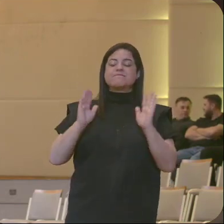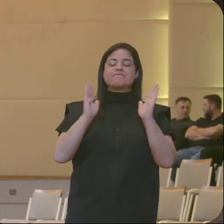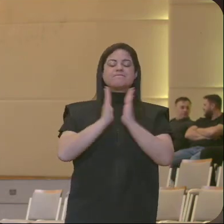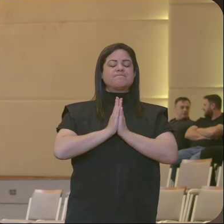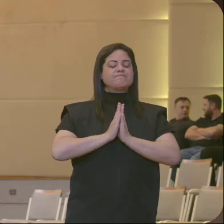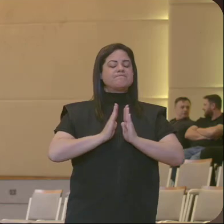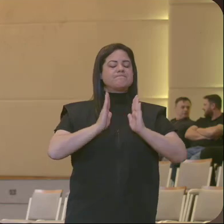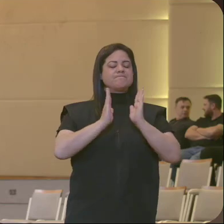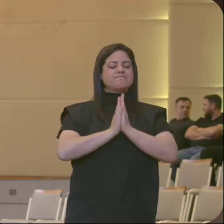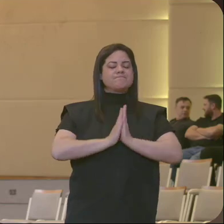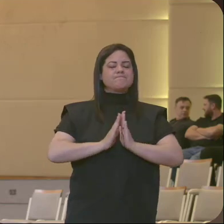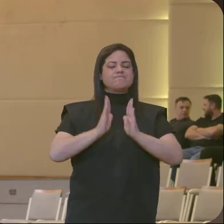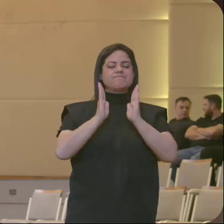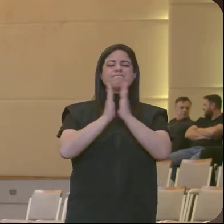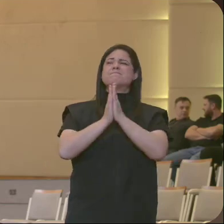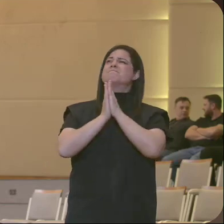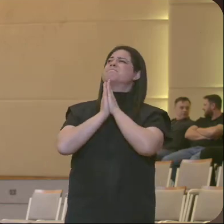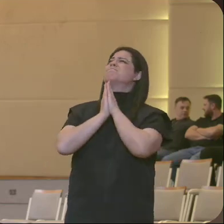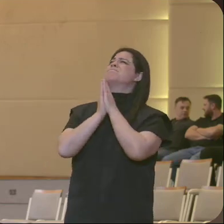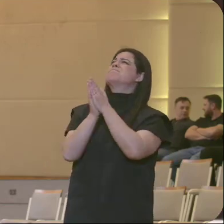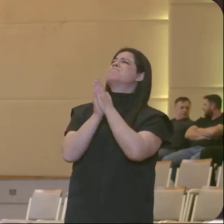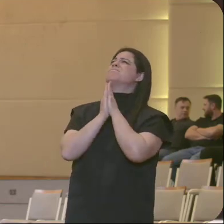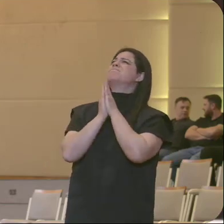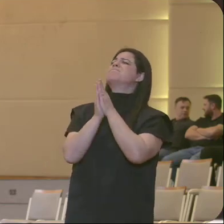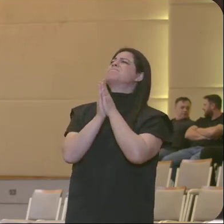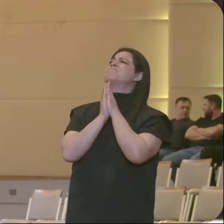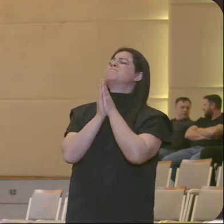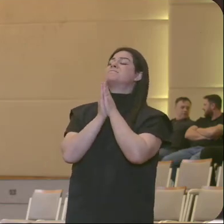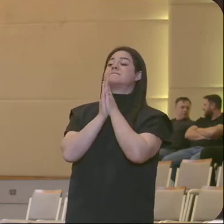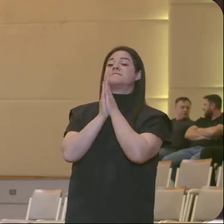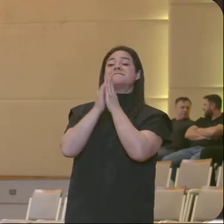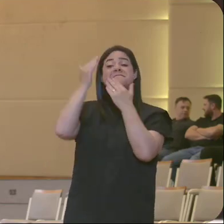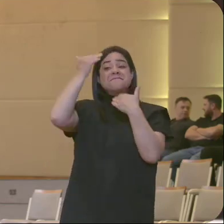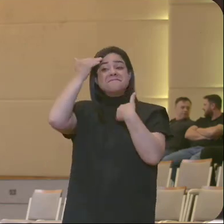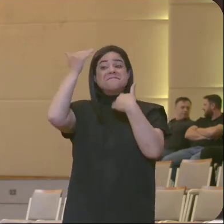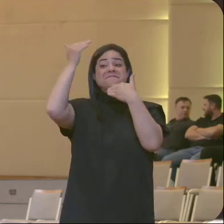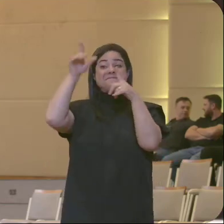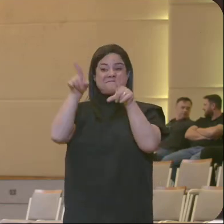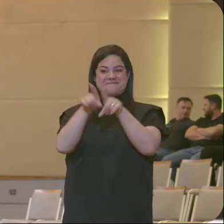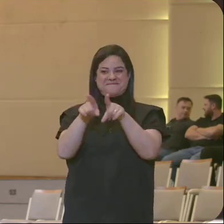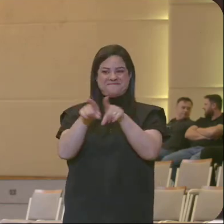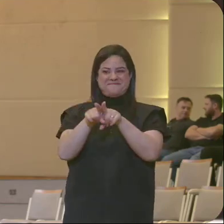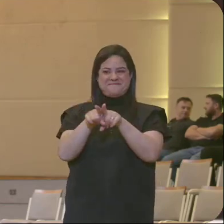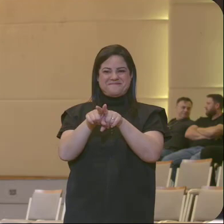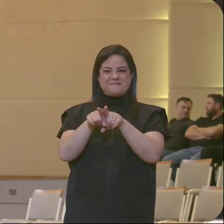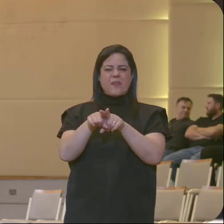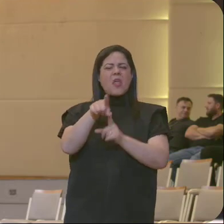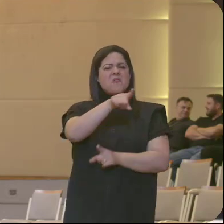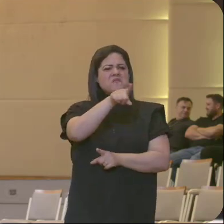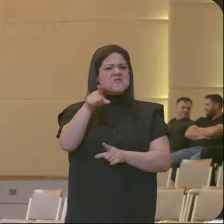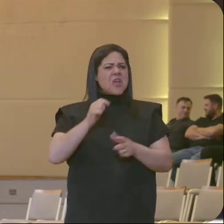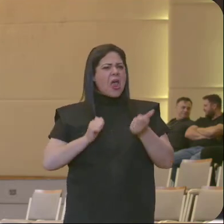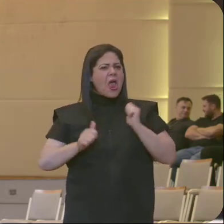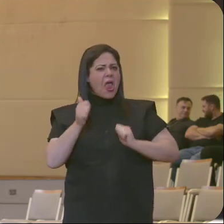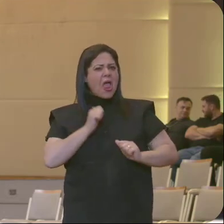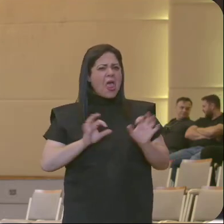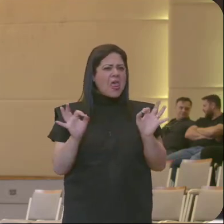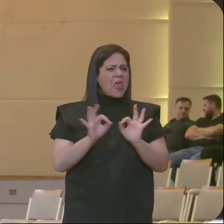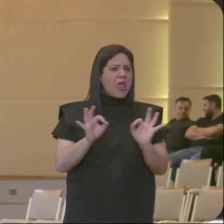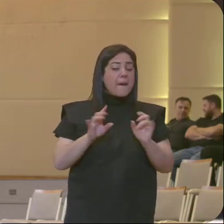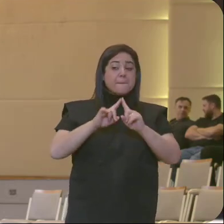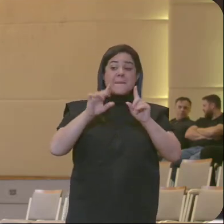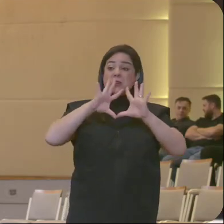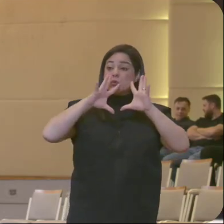Orando, suplicando e agradecendo. O texto vai dizer, não andem ansiosos por coisa alguma, mas em